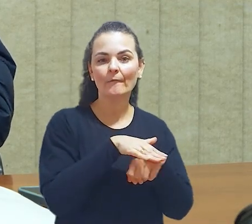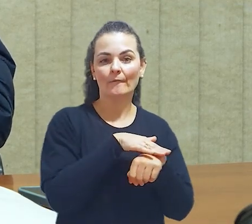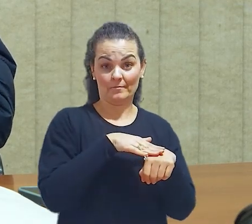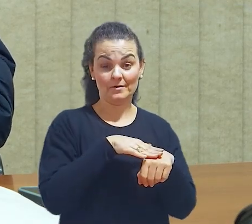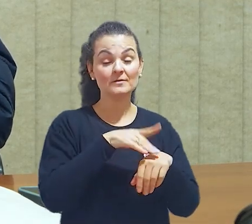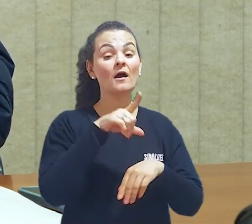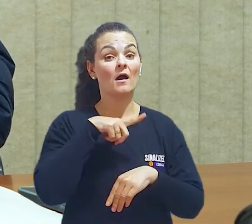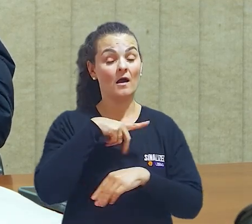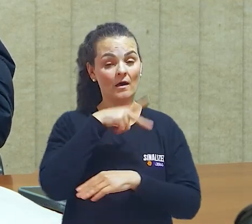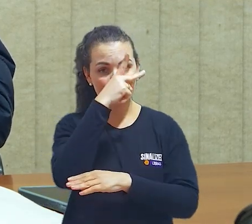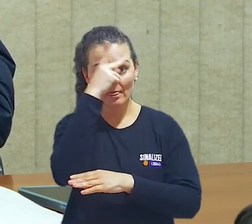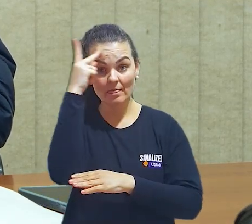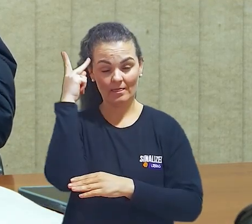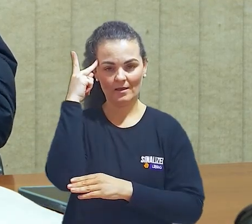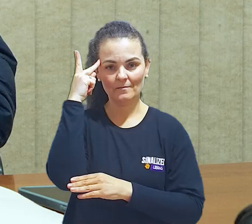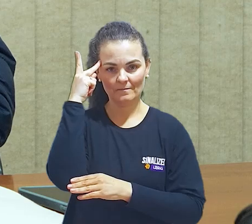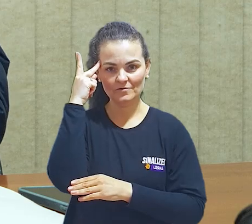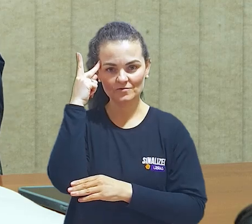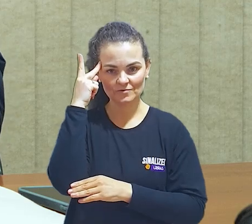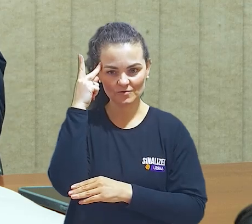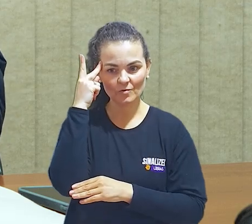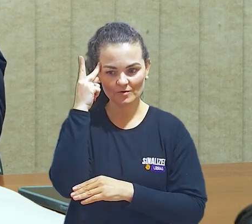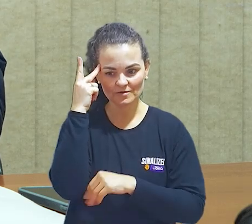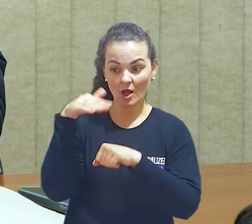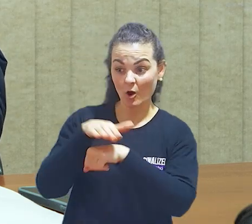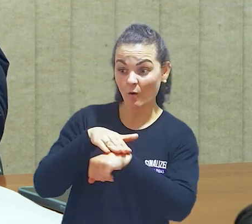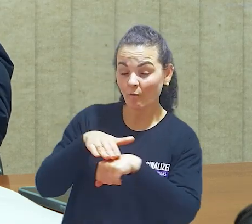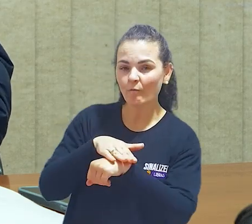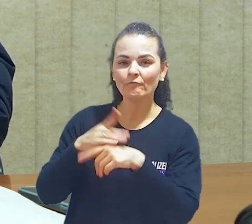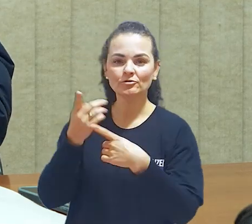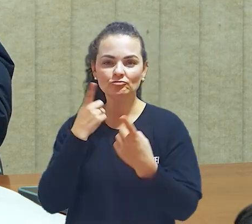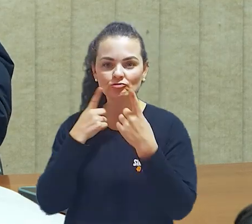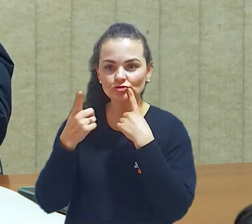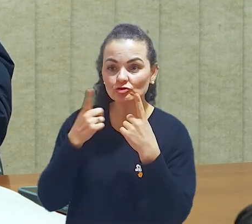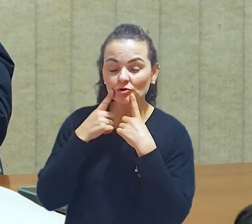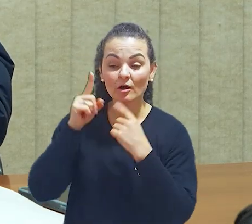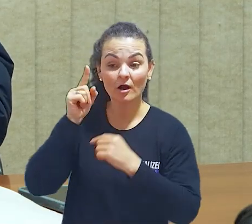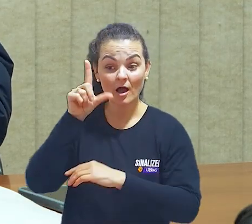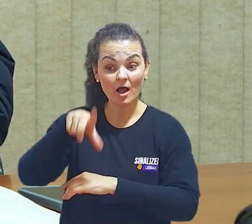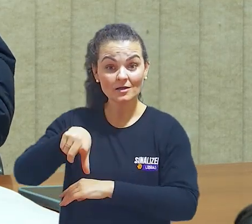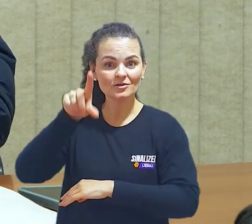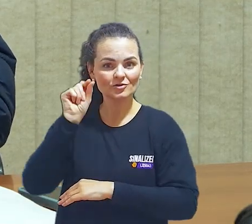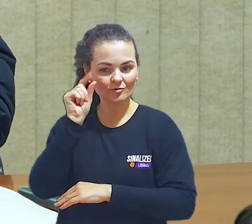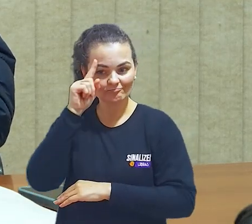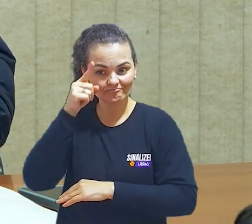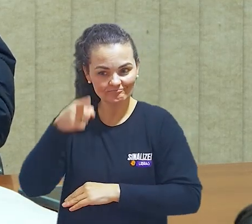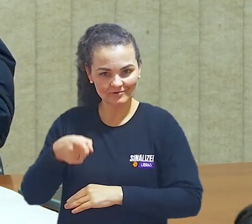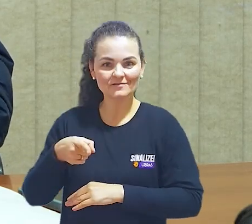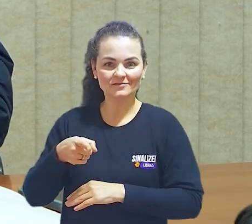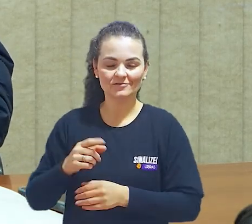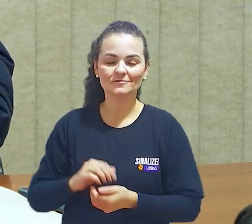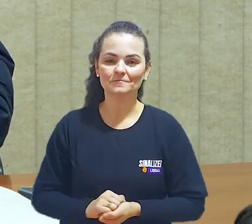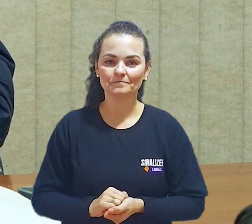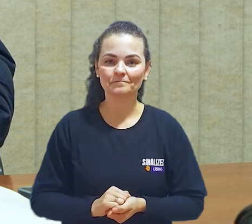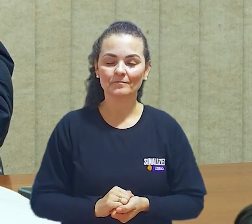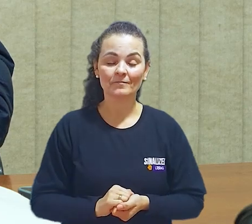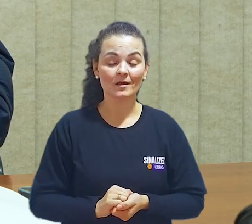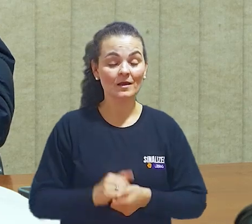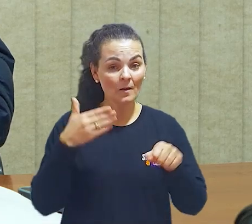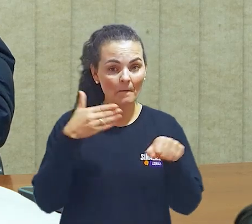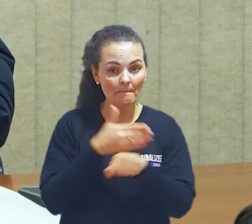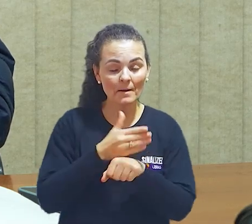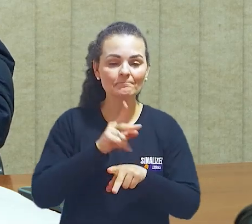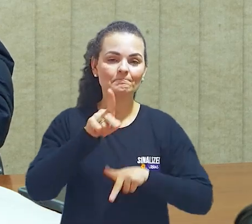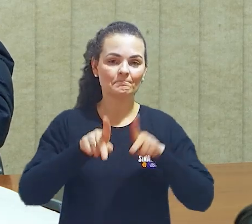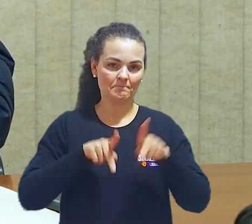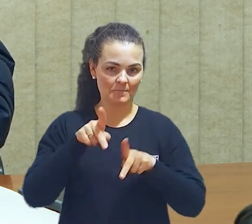existem pessoas debatendo, não desprezando e decidindo por elas. Então, que a população participe